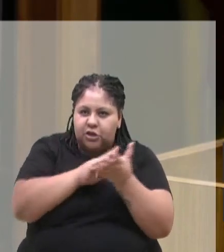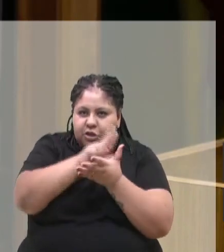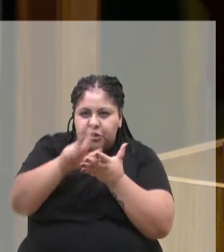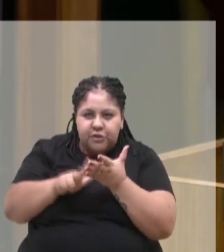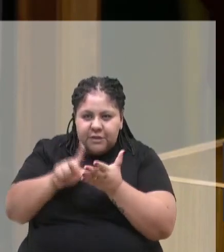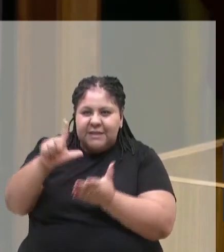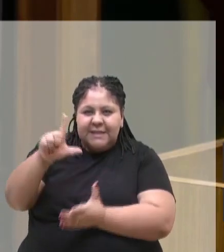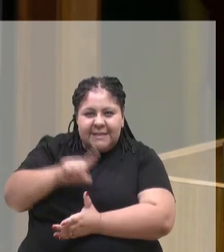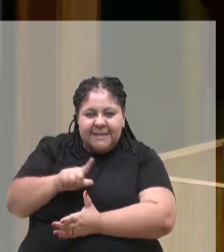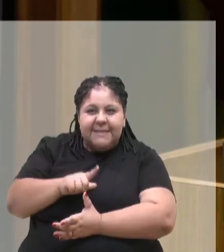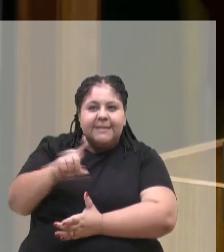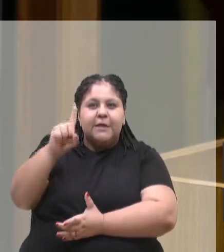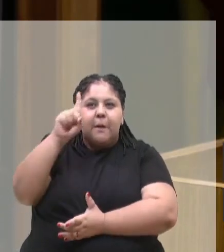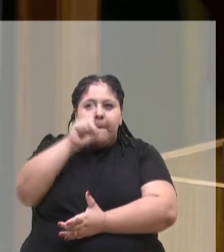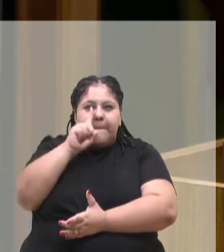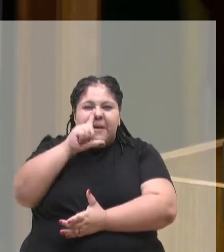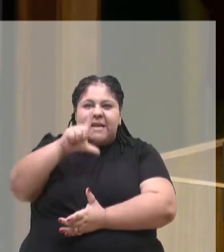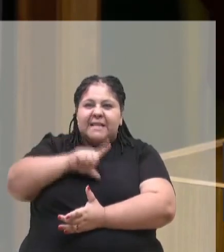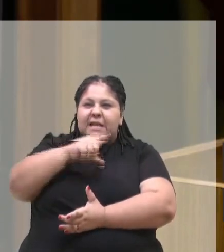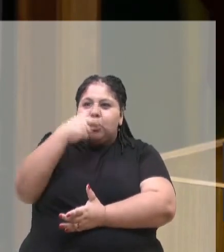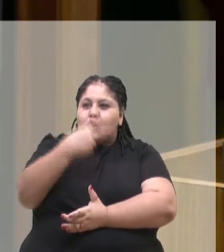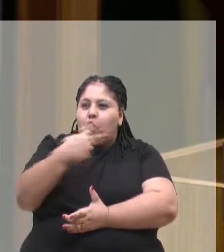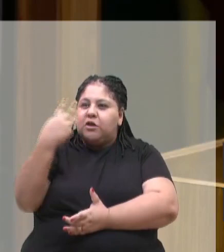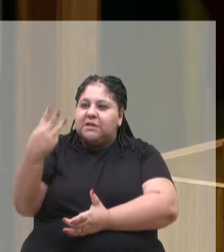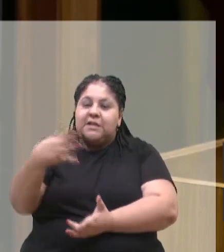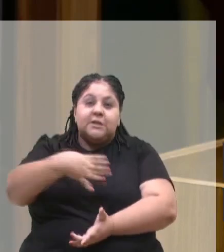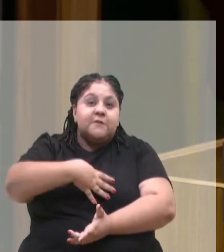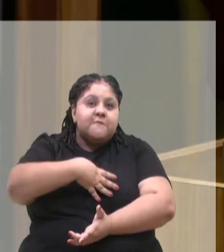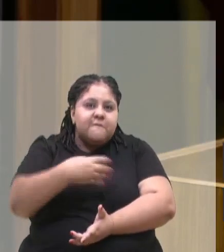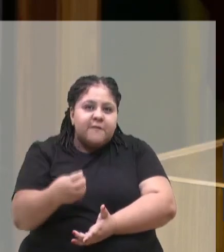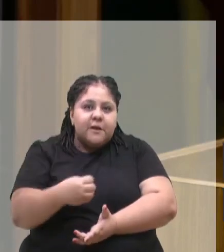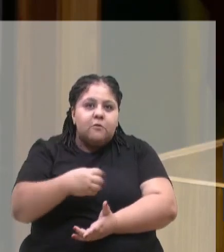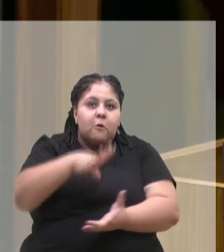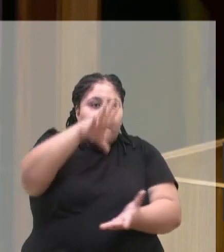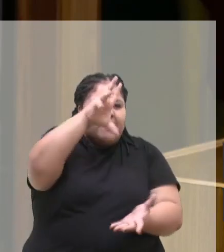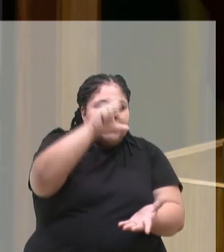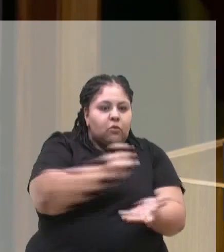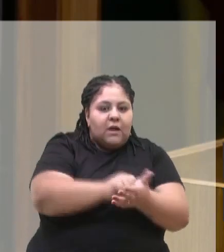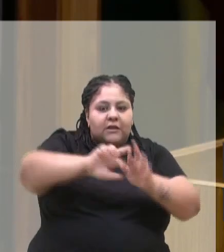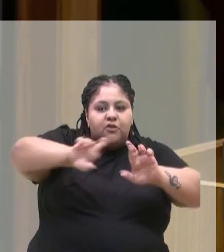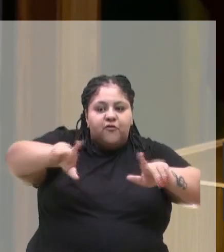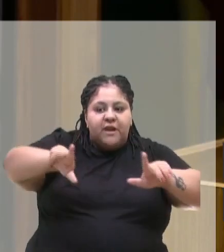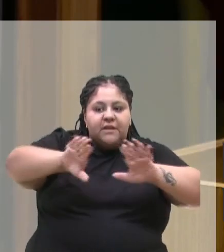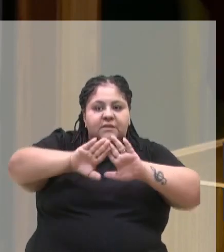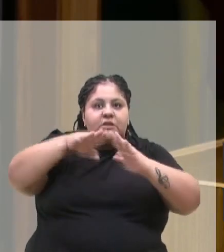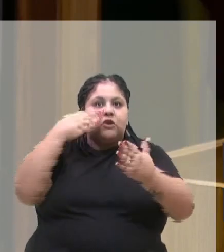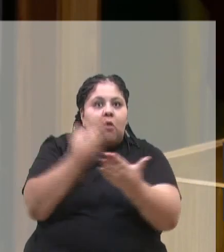deparado com mães que têm 2, 3 filhos e está um matriculado em cada escola.